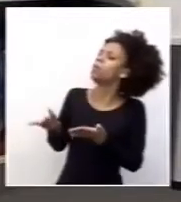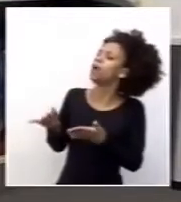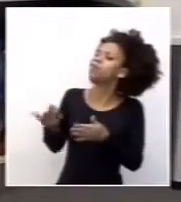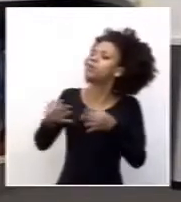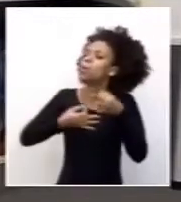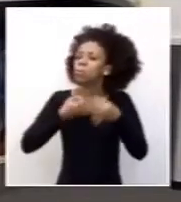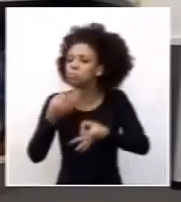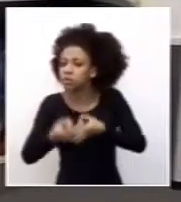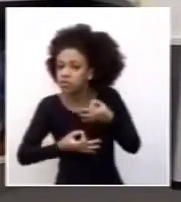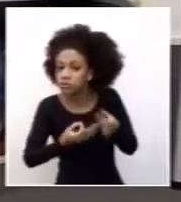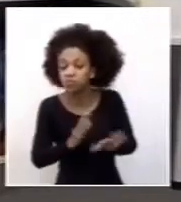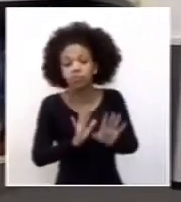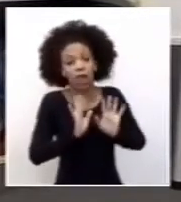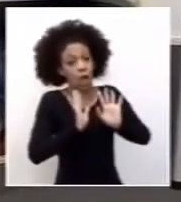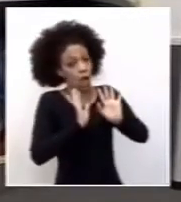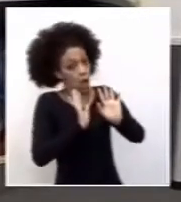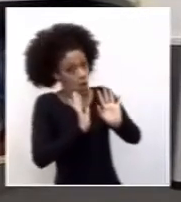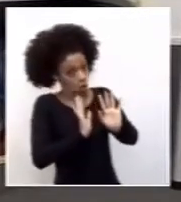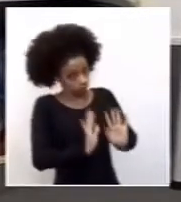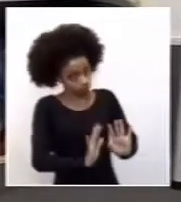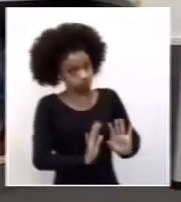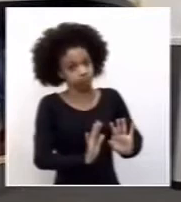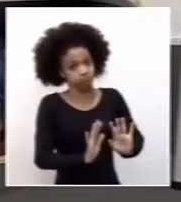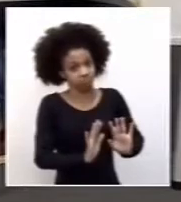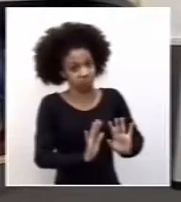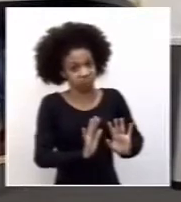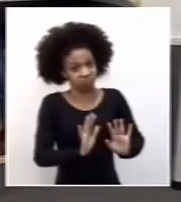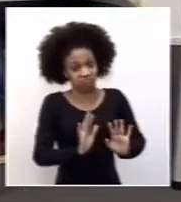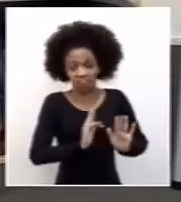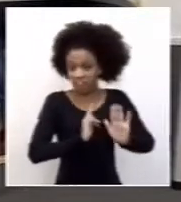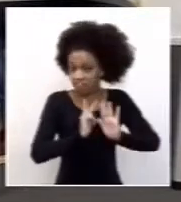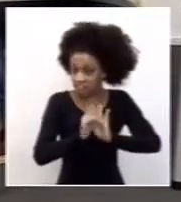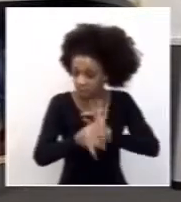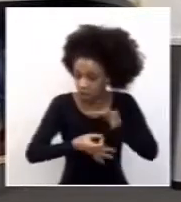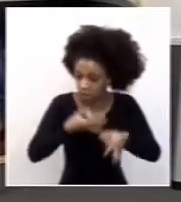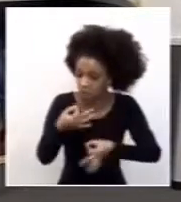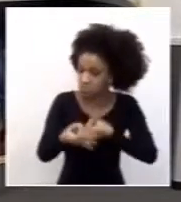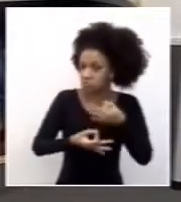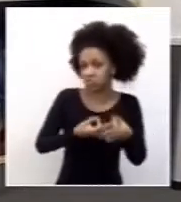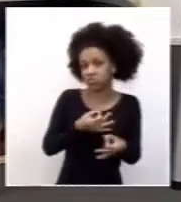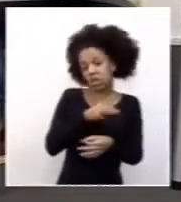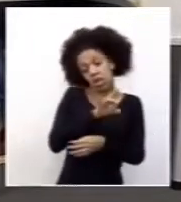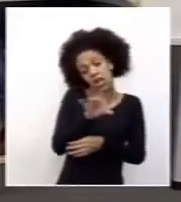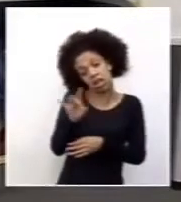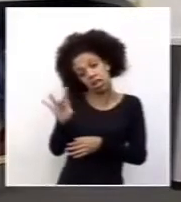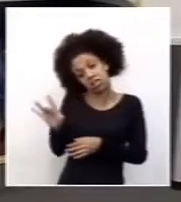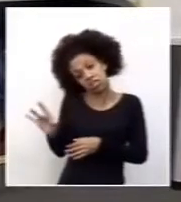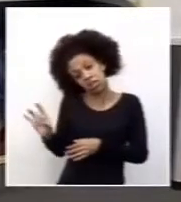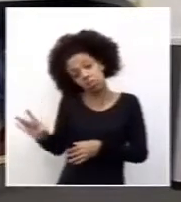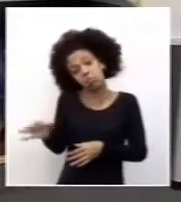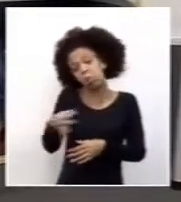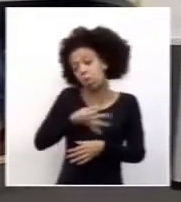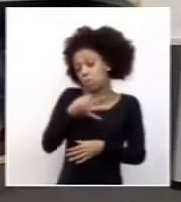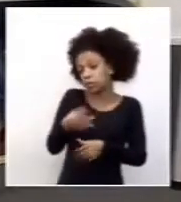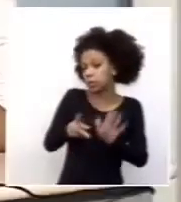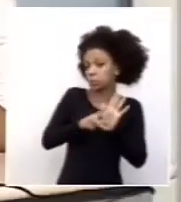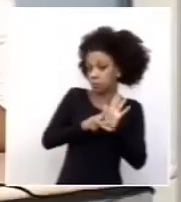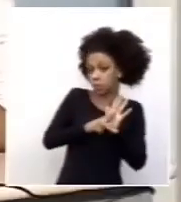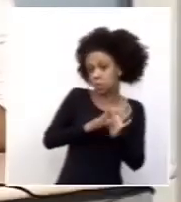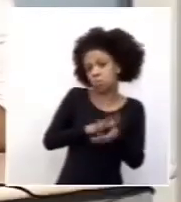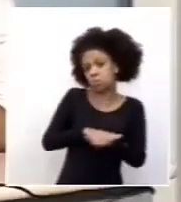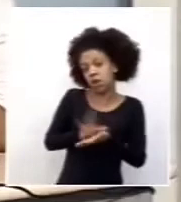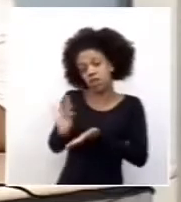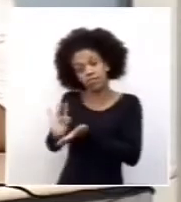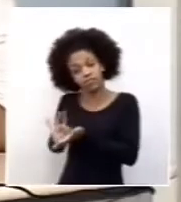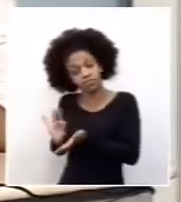e professoras nessas afirmações? Olha, são muitas, cada um tem um uma divisão, né? Uns falam verdadeiros,